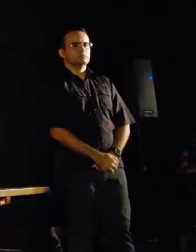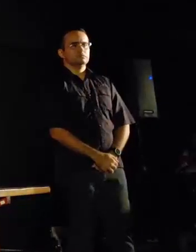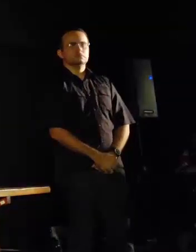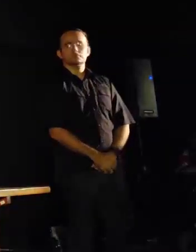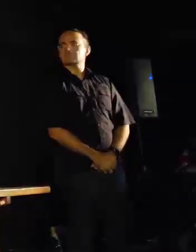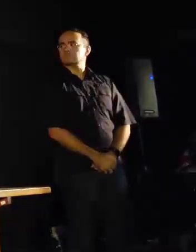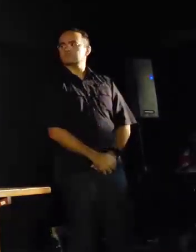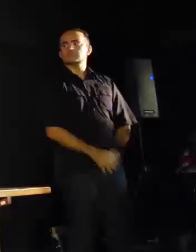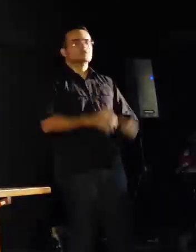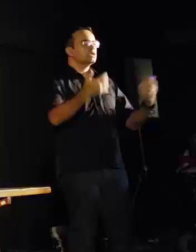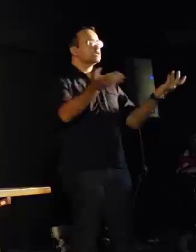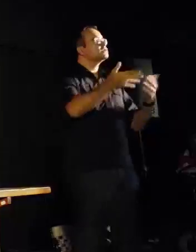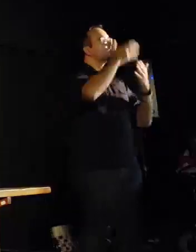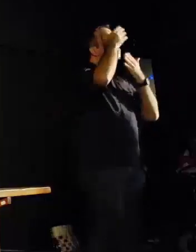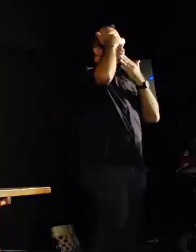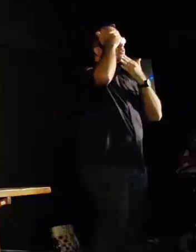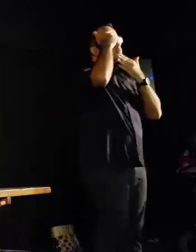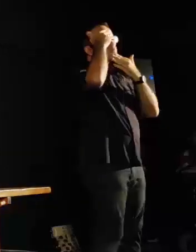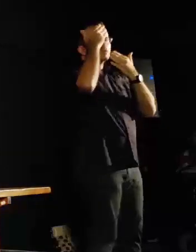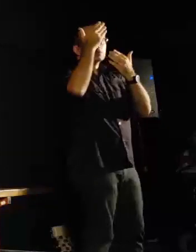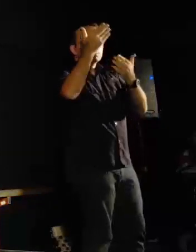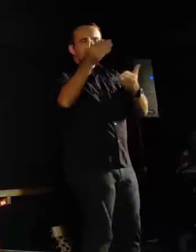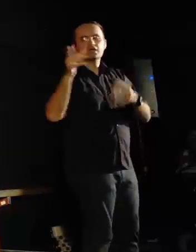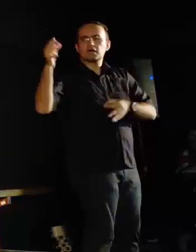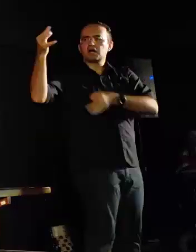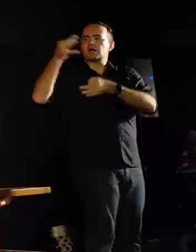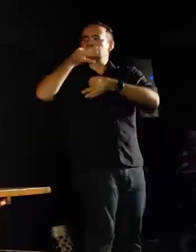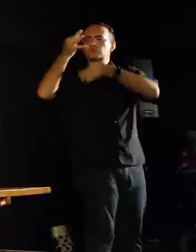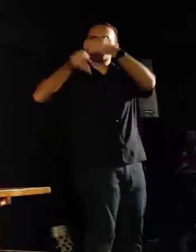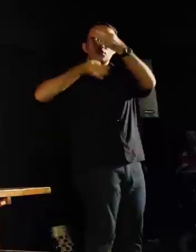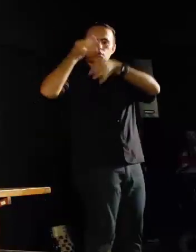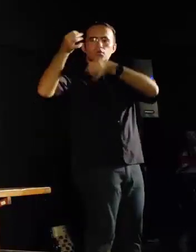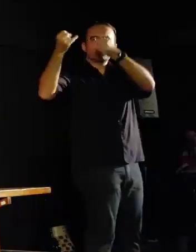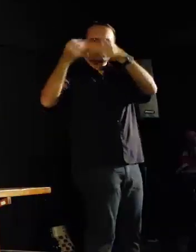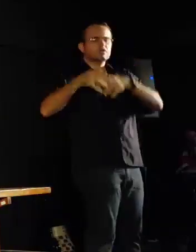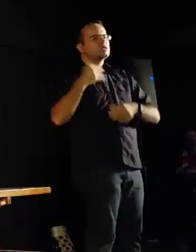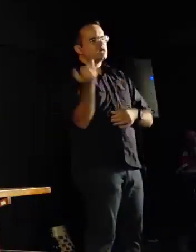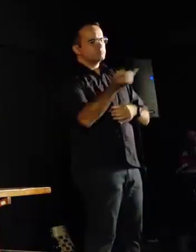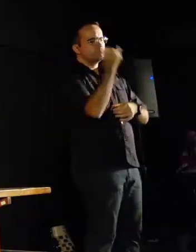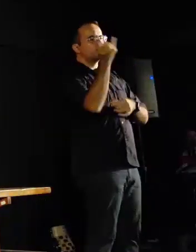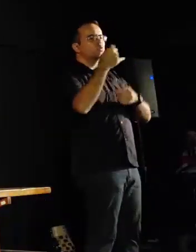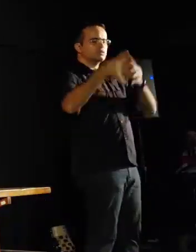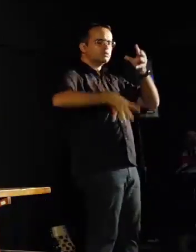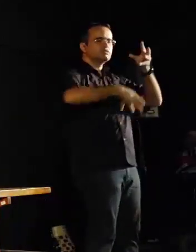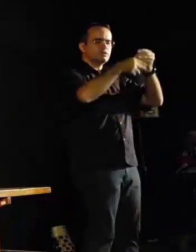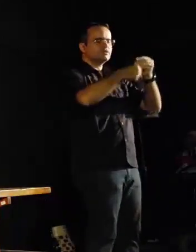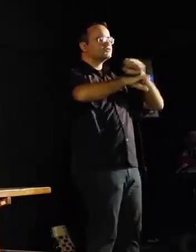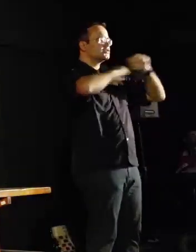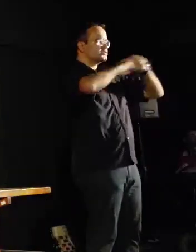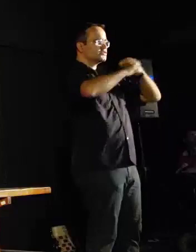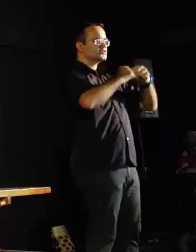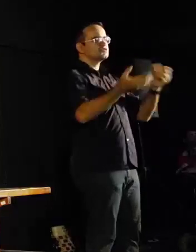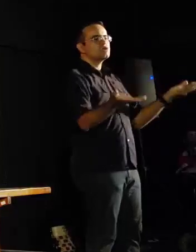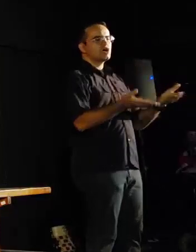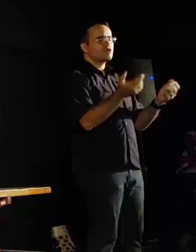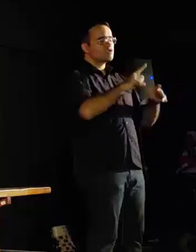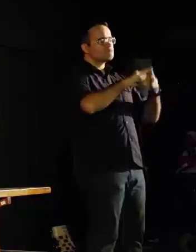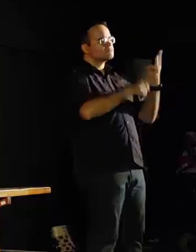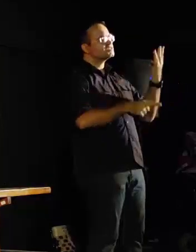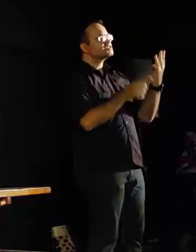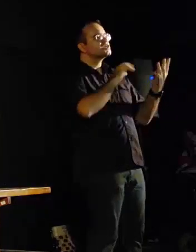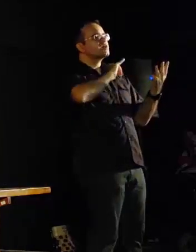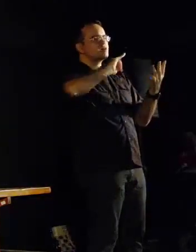Então, muito obrigado pelas suas colocações. Acho que elas são realmente fundamentais para essa discussão. Eu teria 3 coisas a dizer,